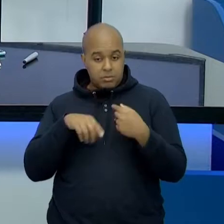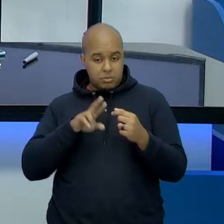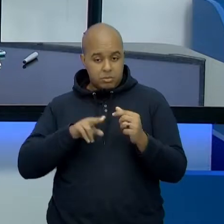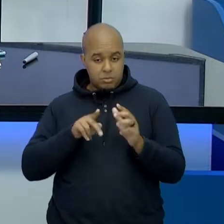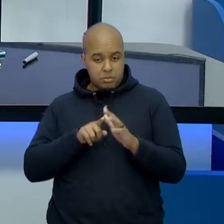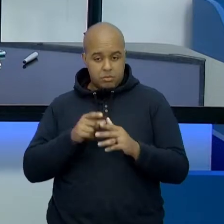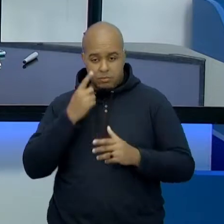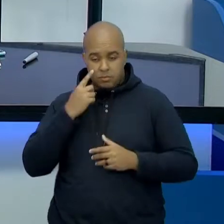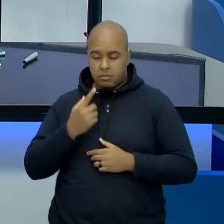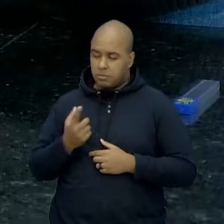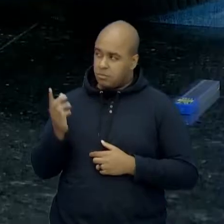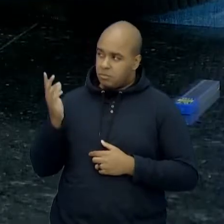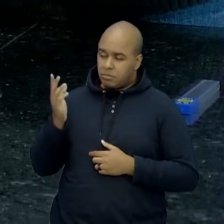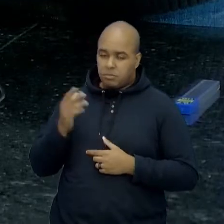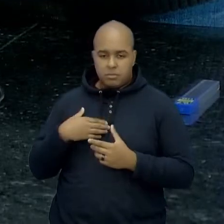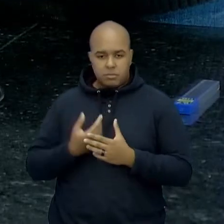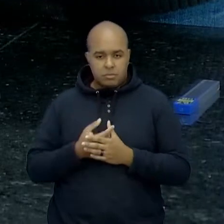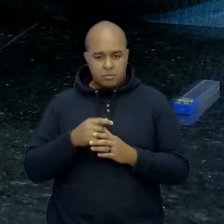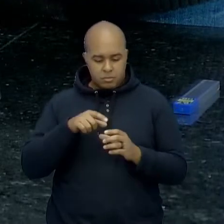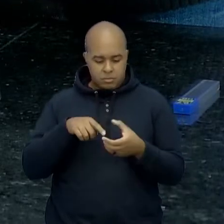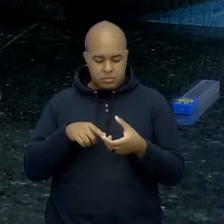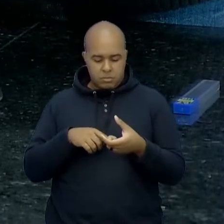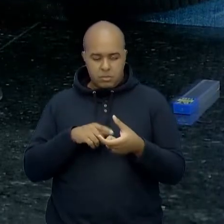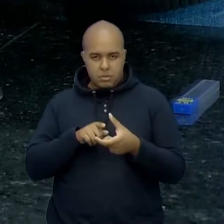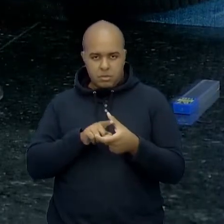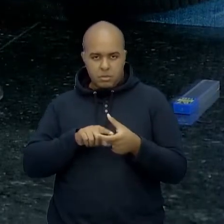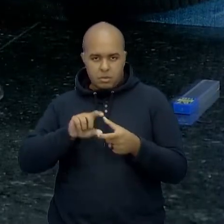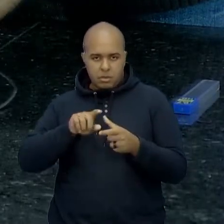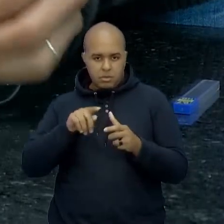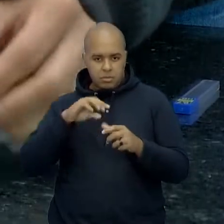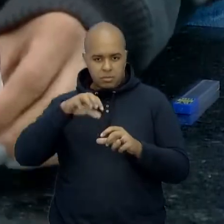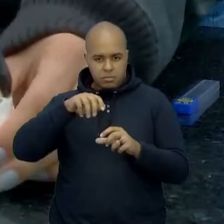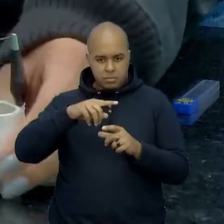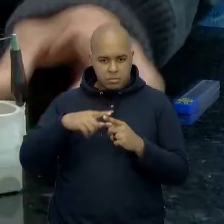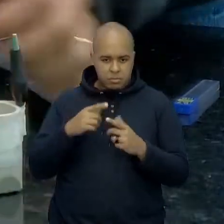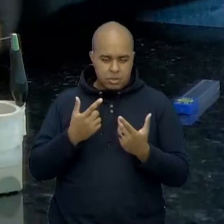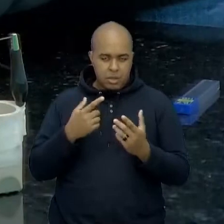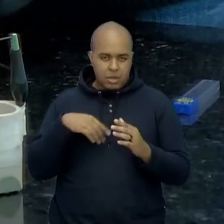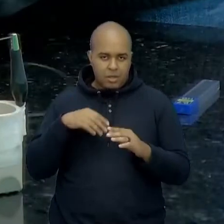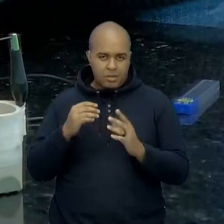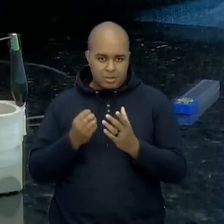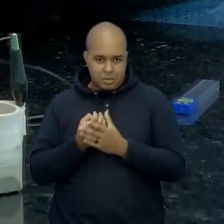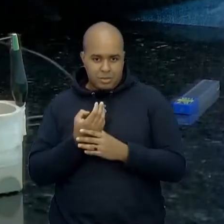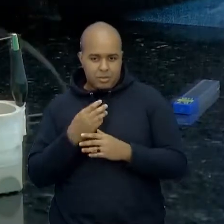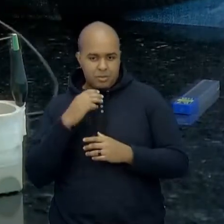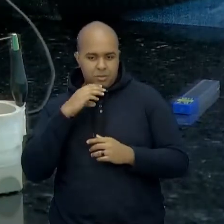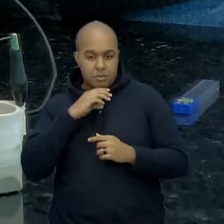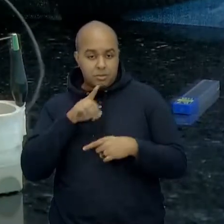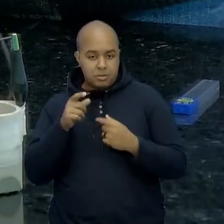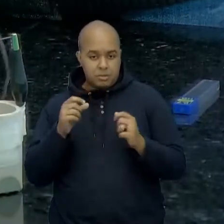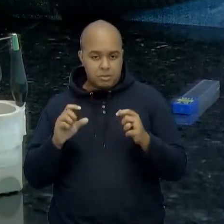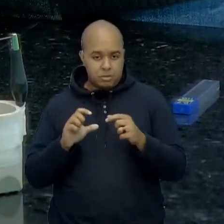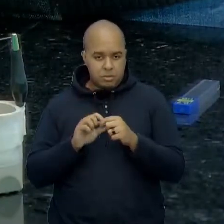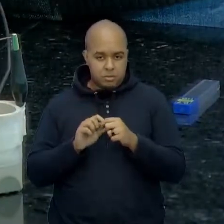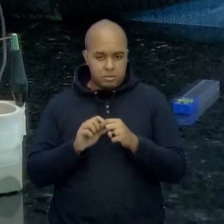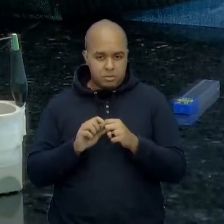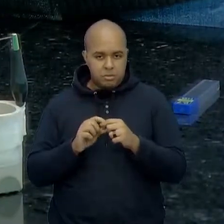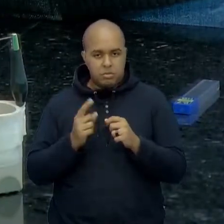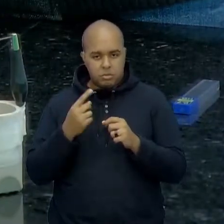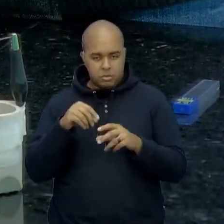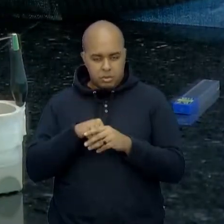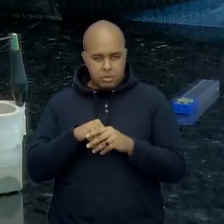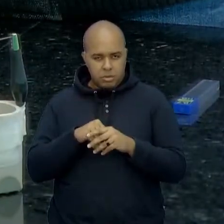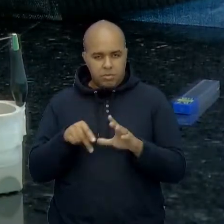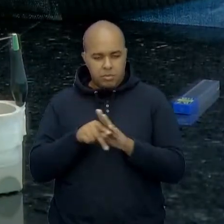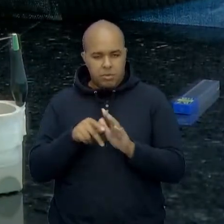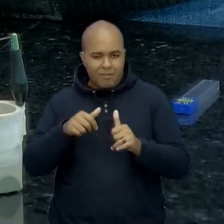usei esse bocal aqui de louça, tá? Porque isso gera calor. E aí eu liguei uma entradinha dentro